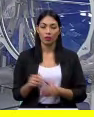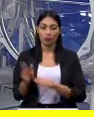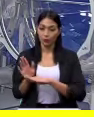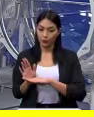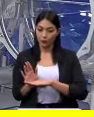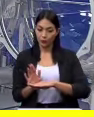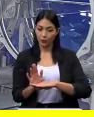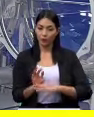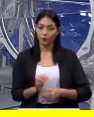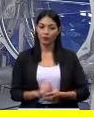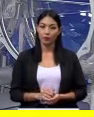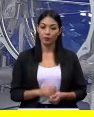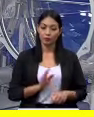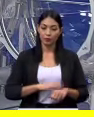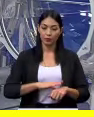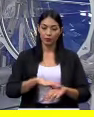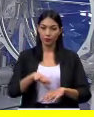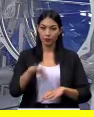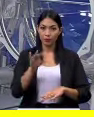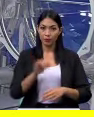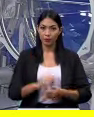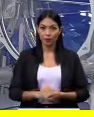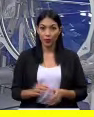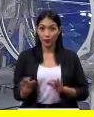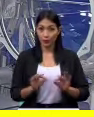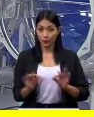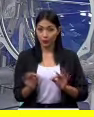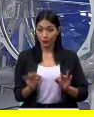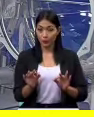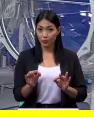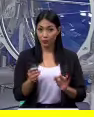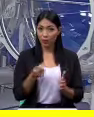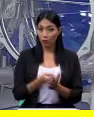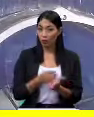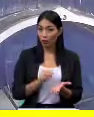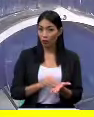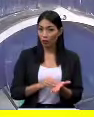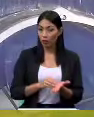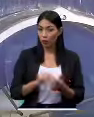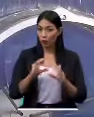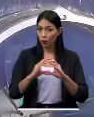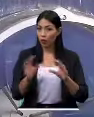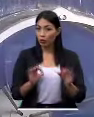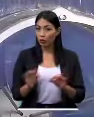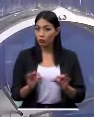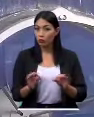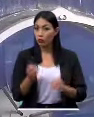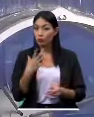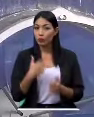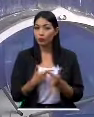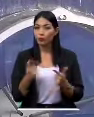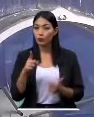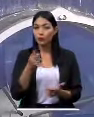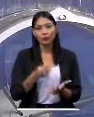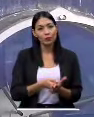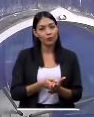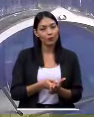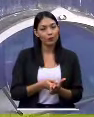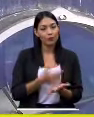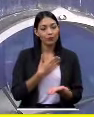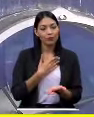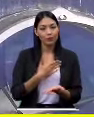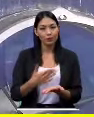auxiliando neste sorteio. Tudo pronto, apostas em mãos, bolas posicionadas. Boa sorte para você que apostou. Vamos